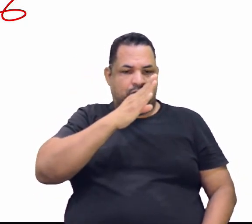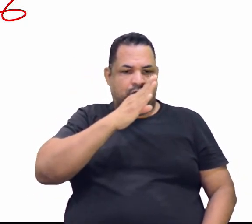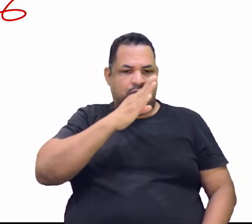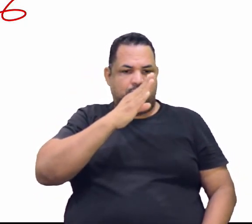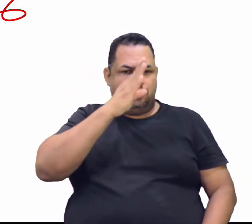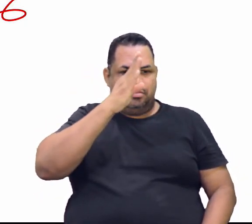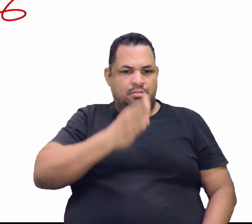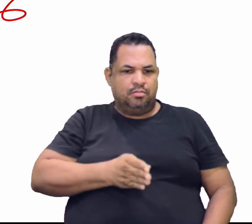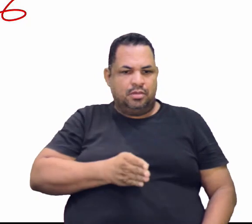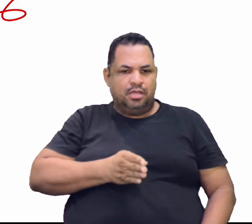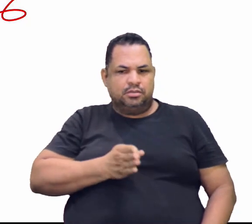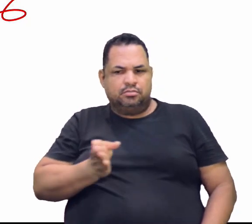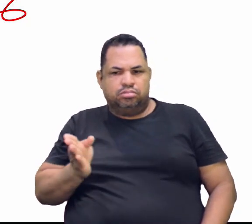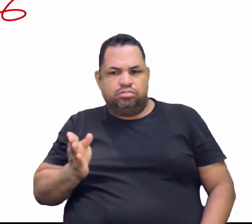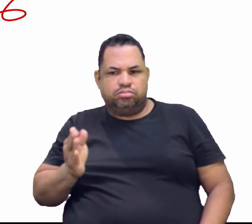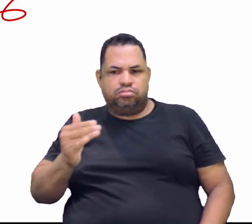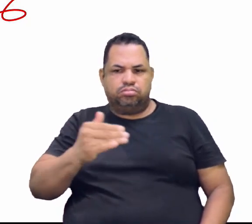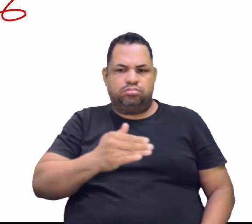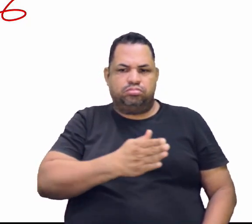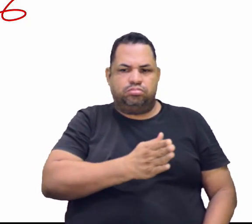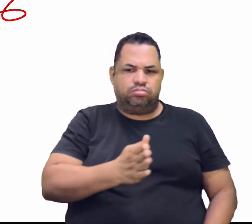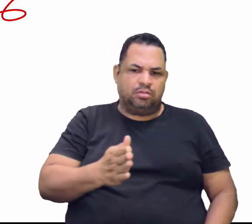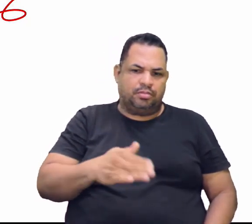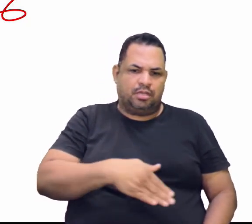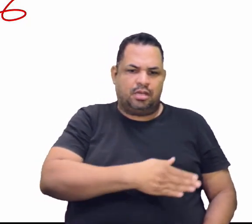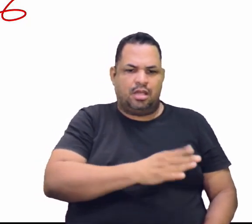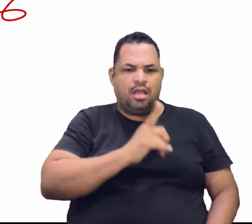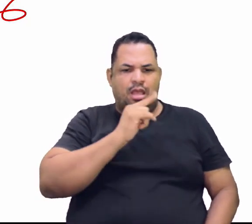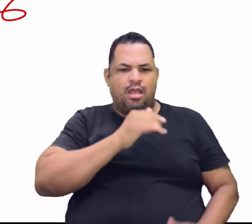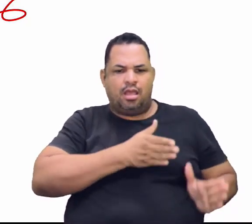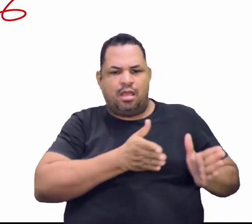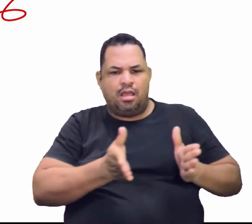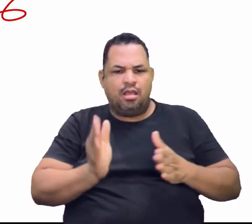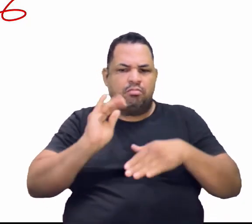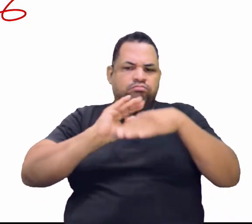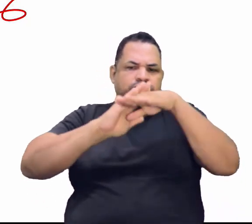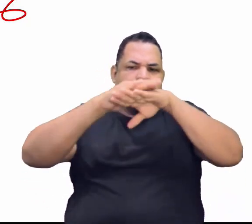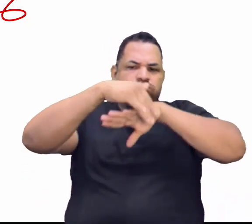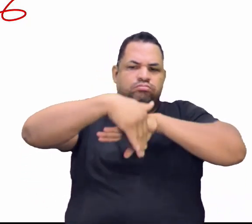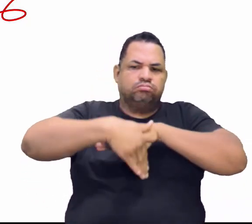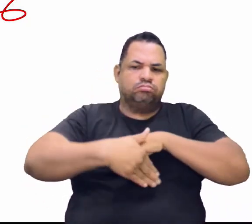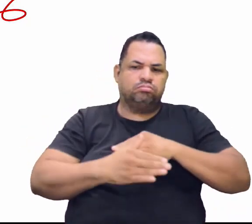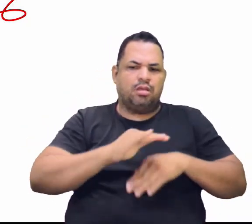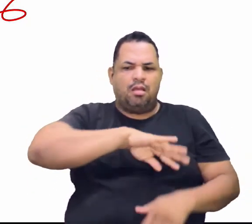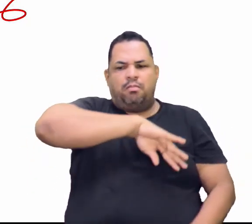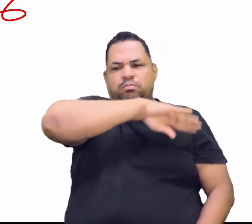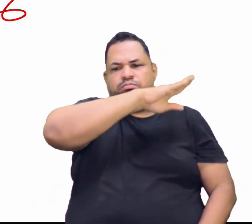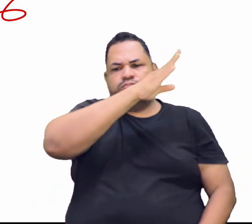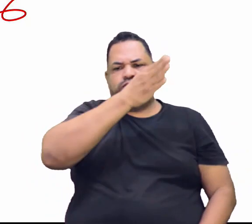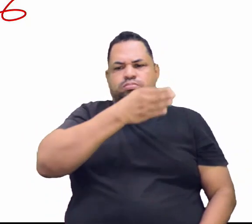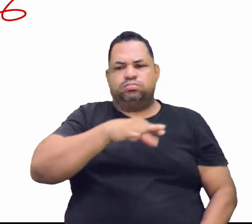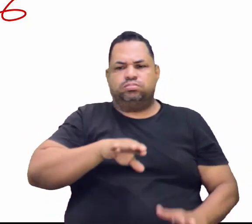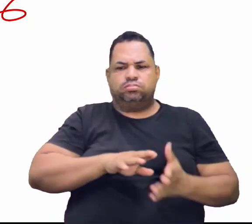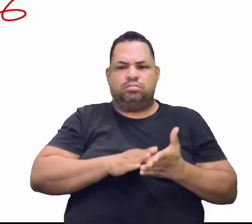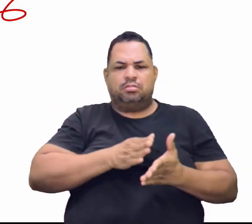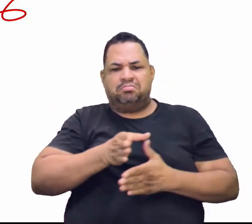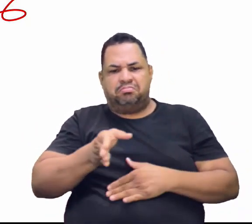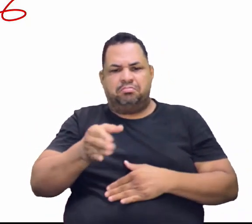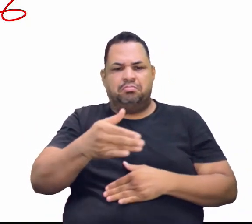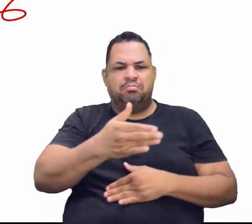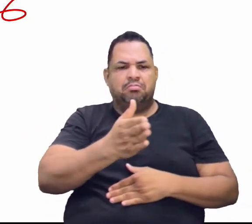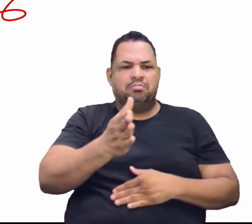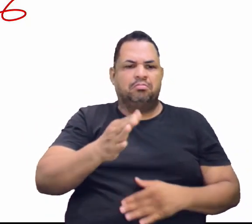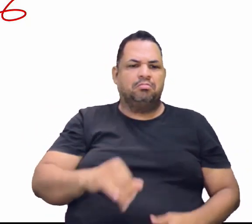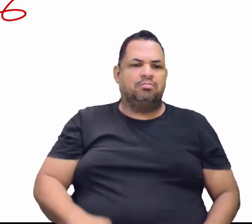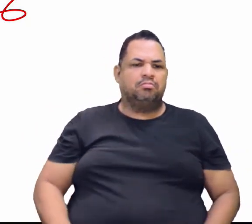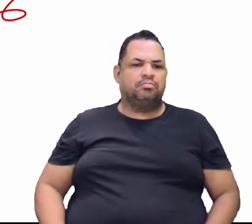imagina desvio de córrego, de cachoeira, de montanhas. Vai